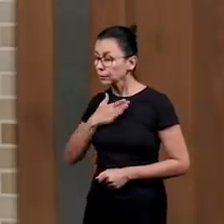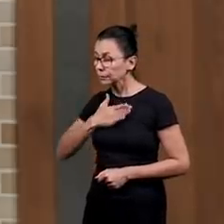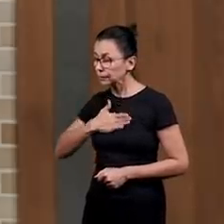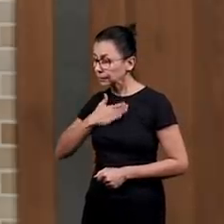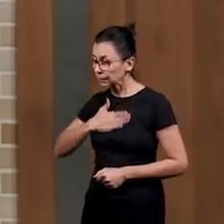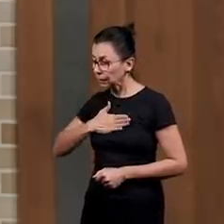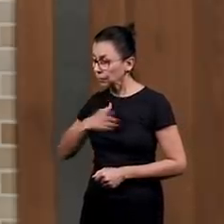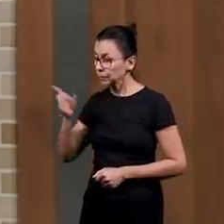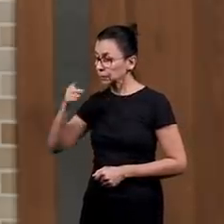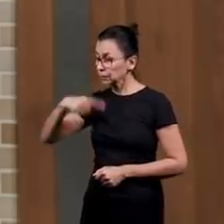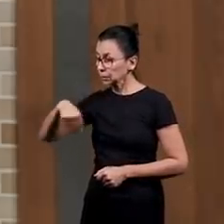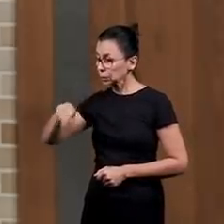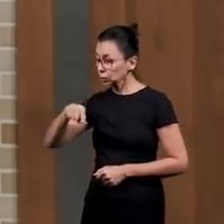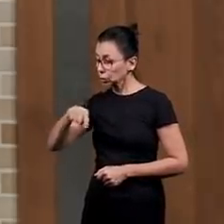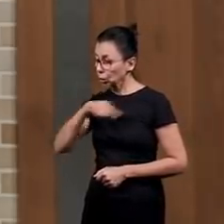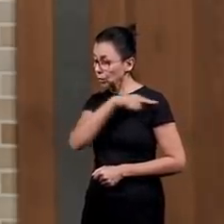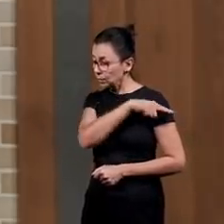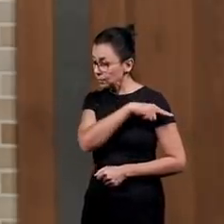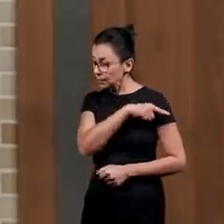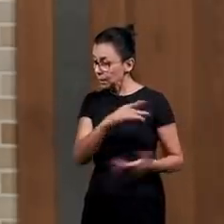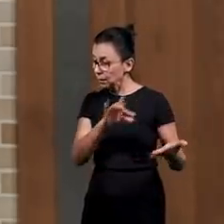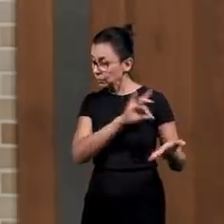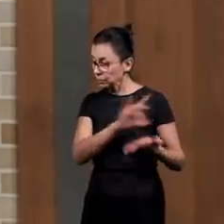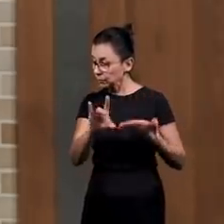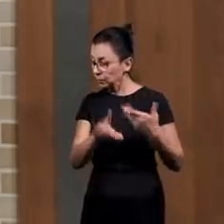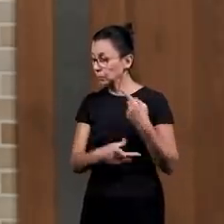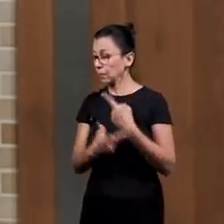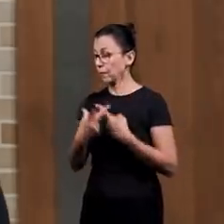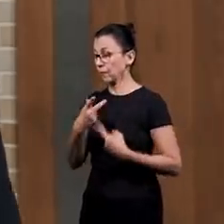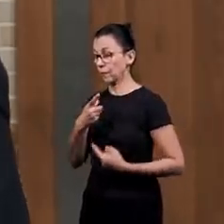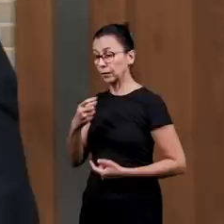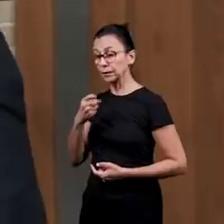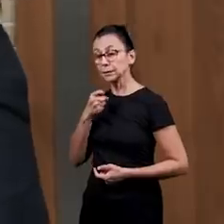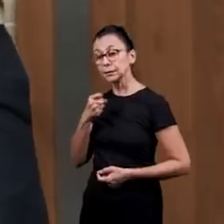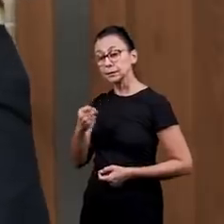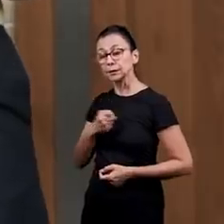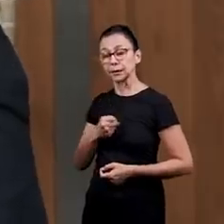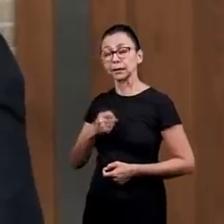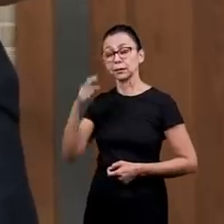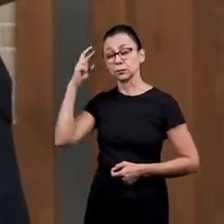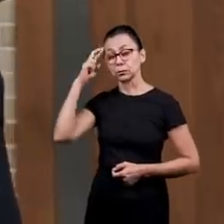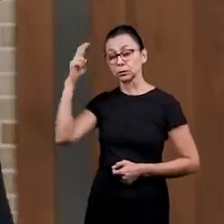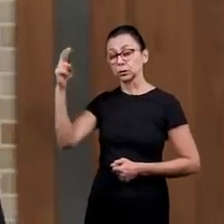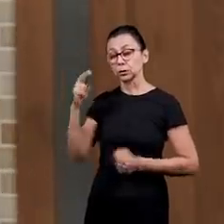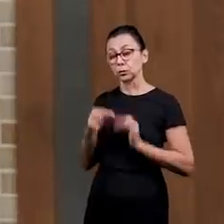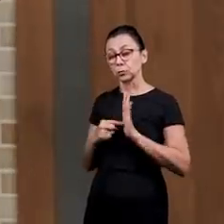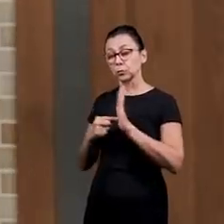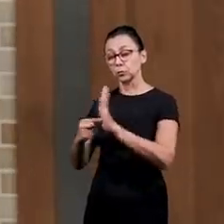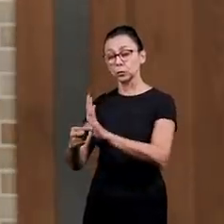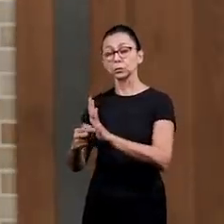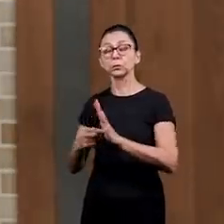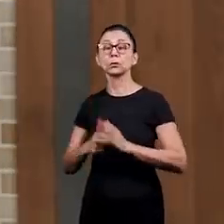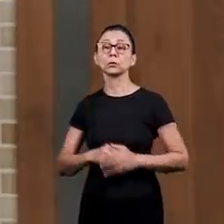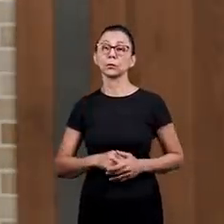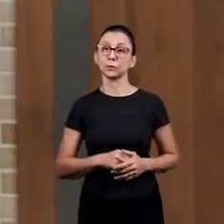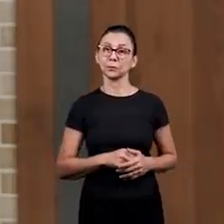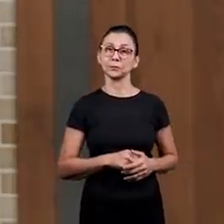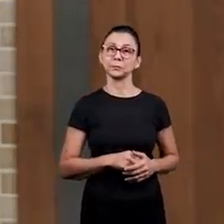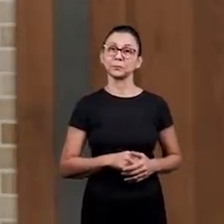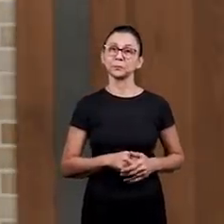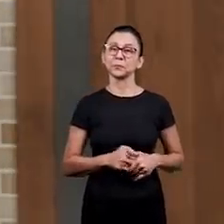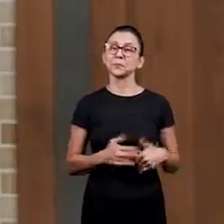nas nossas mãos. E além do Senhor mostrar que Gideão iria lutar com 300